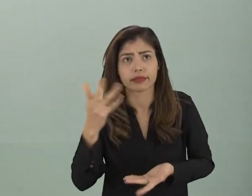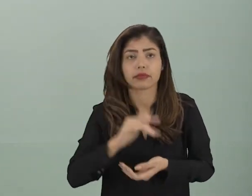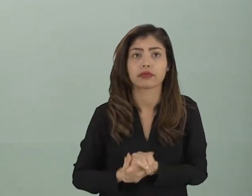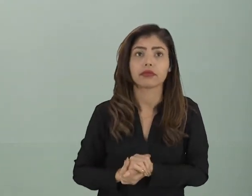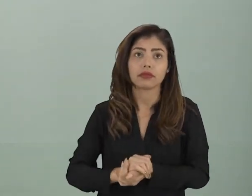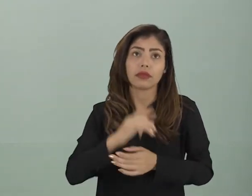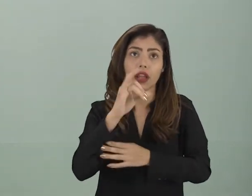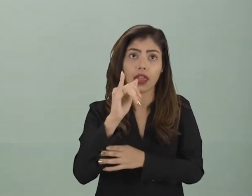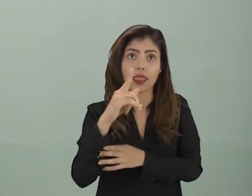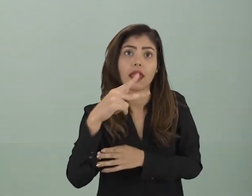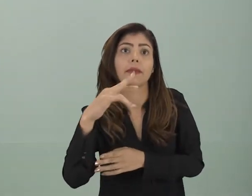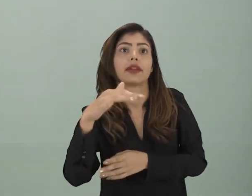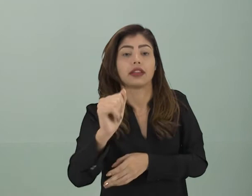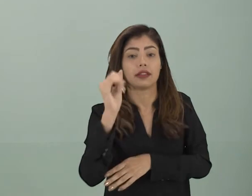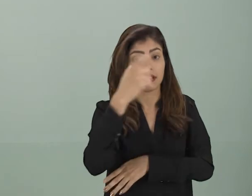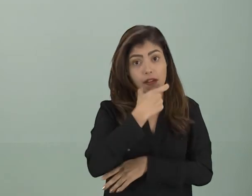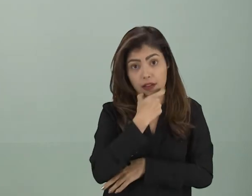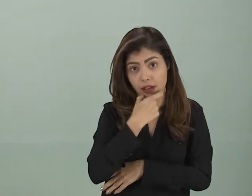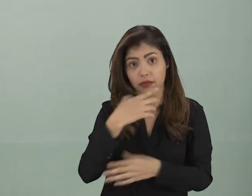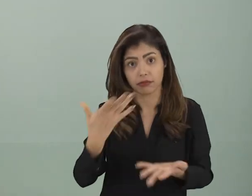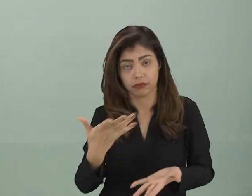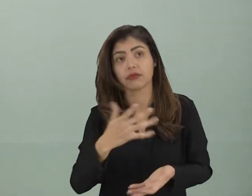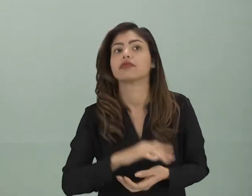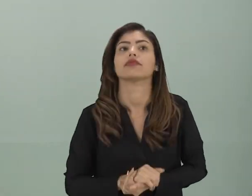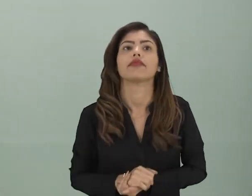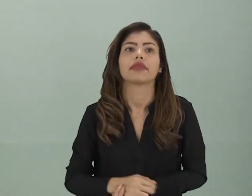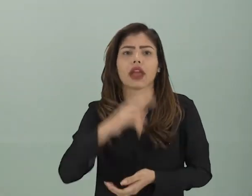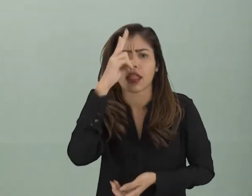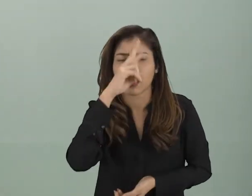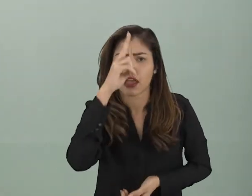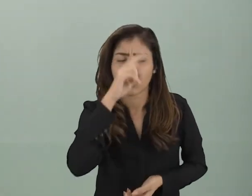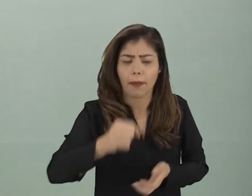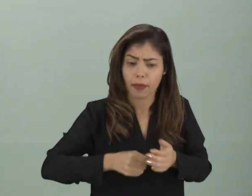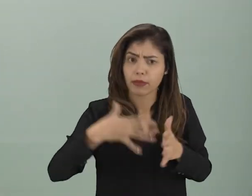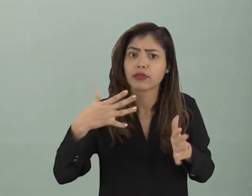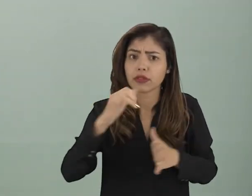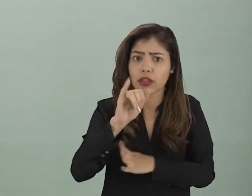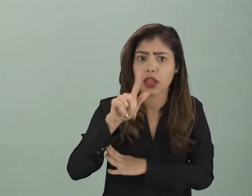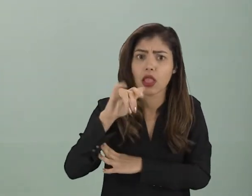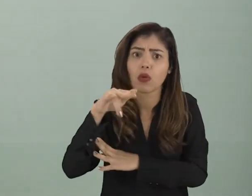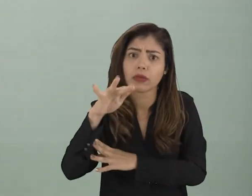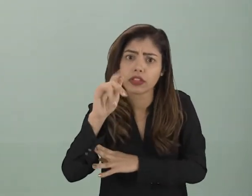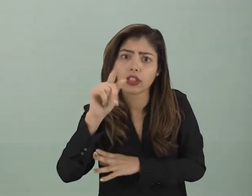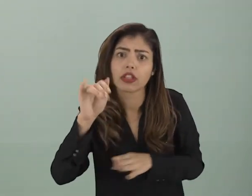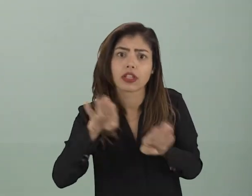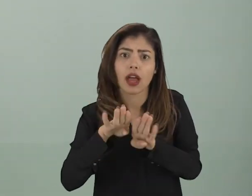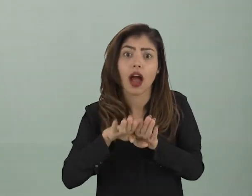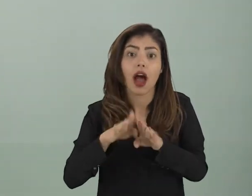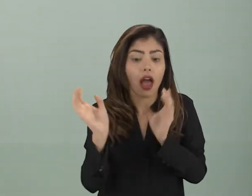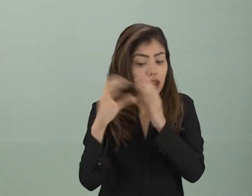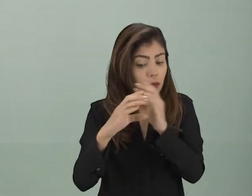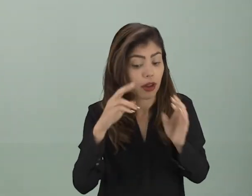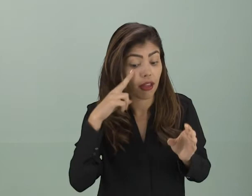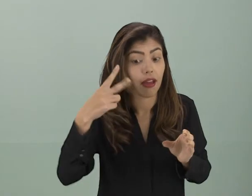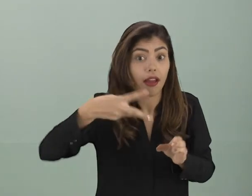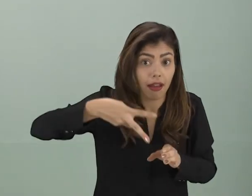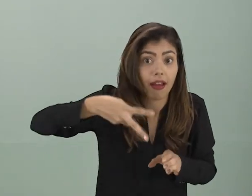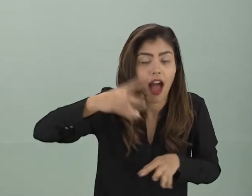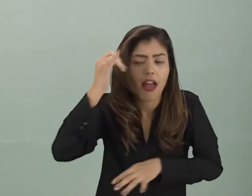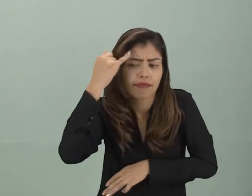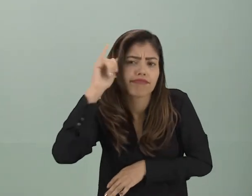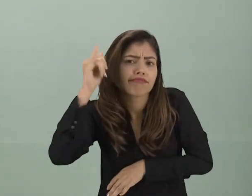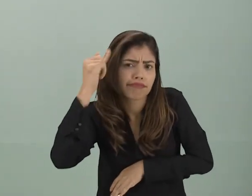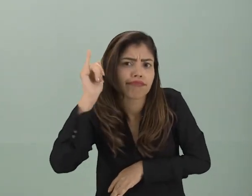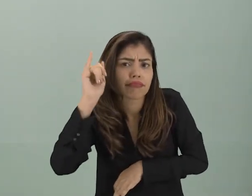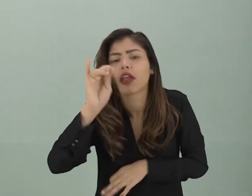da independência dos Estados Unidos. Lembrando que, para muitos iluministas, seria como um laboratório do iluminismo. As